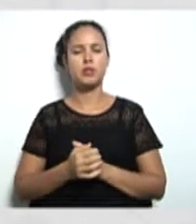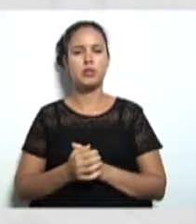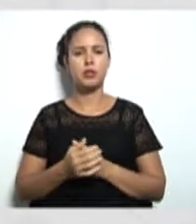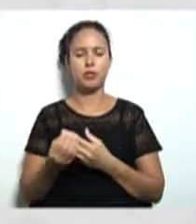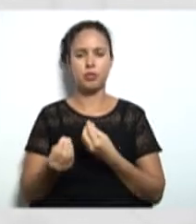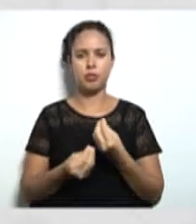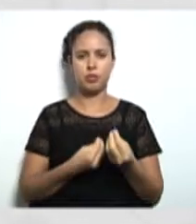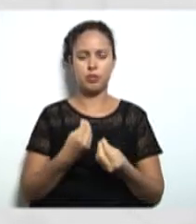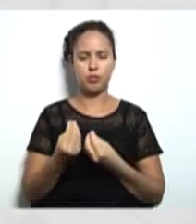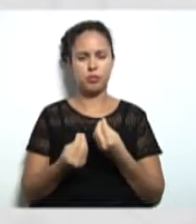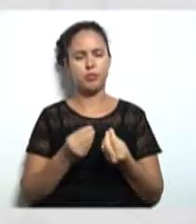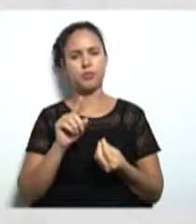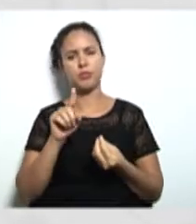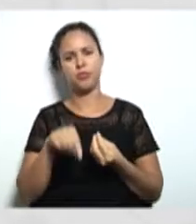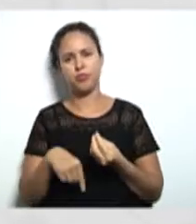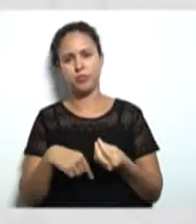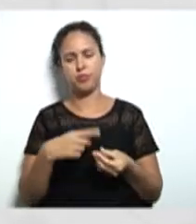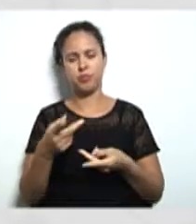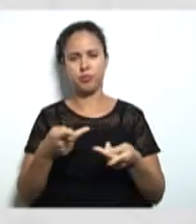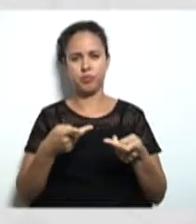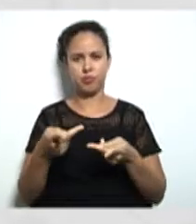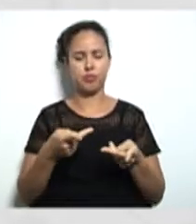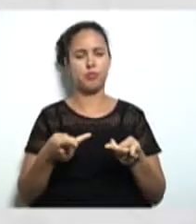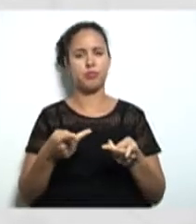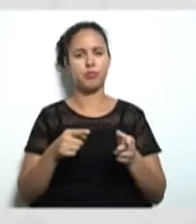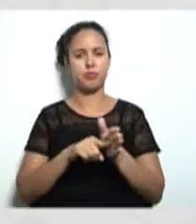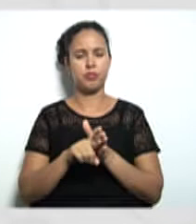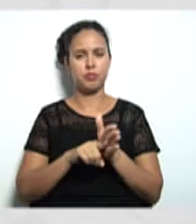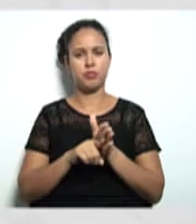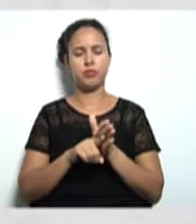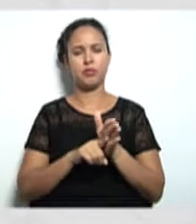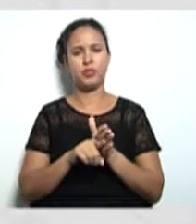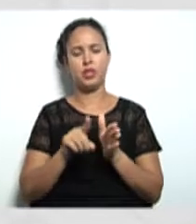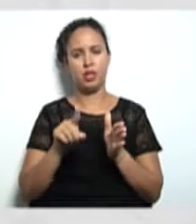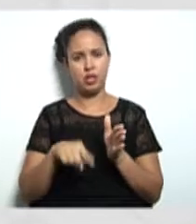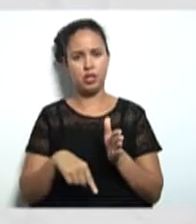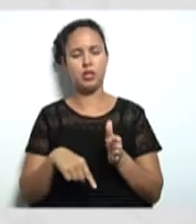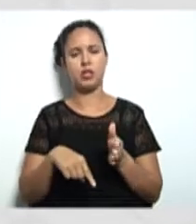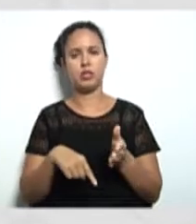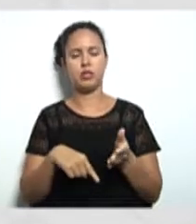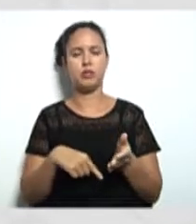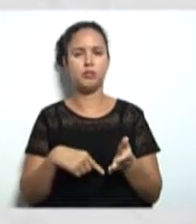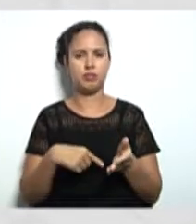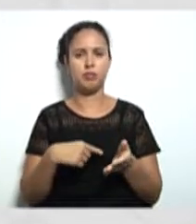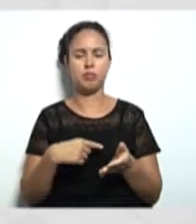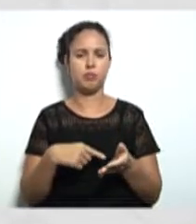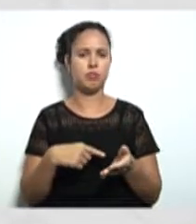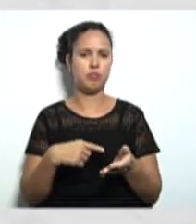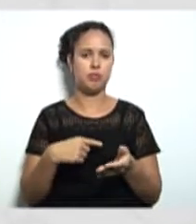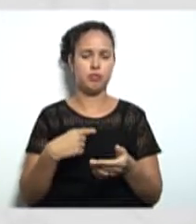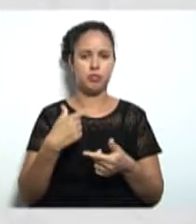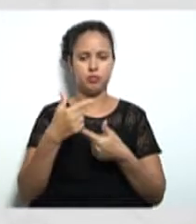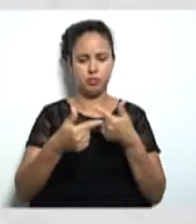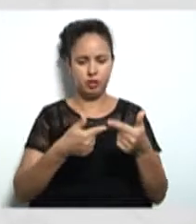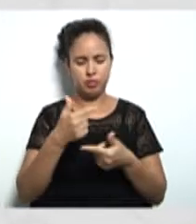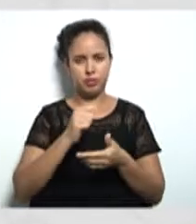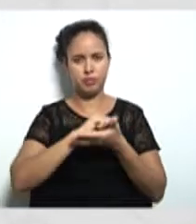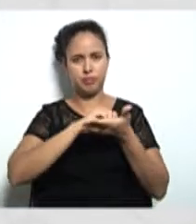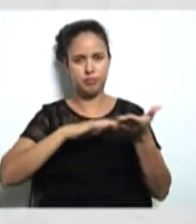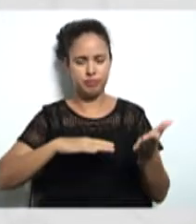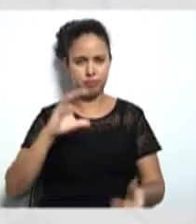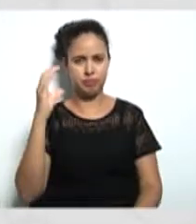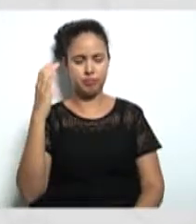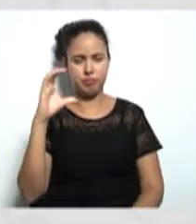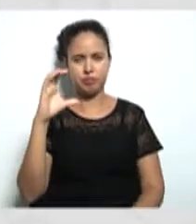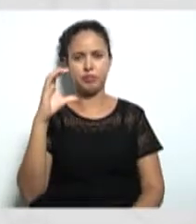então, professora, um projeto de pesquisa? Bom, um projeto de pesquisa, ele é um empreendimento científico sobre